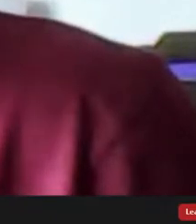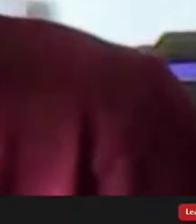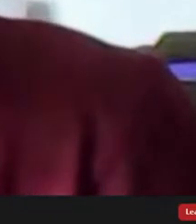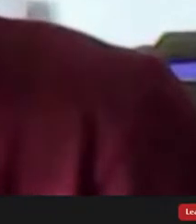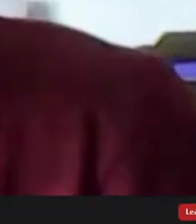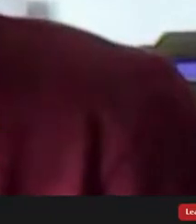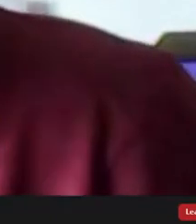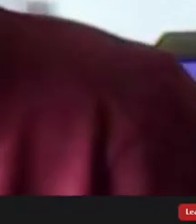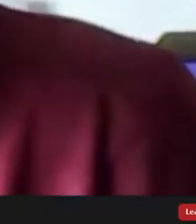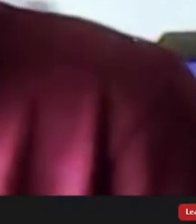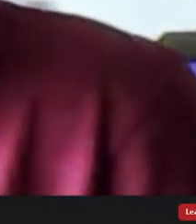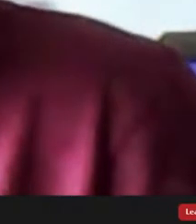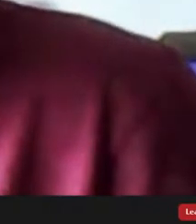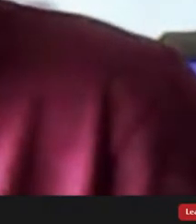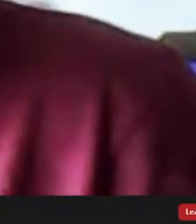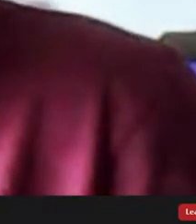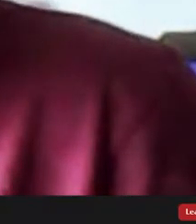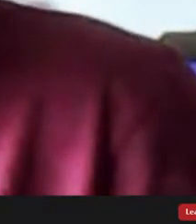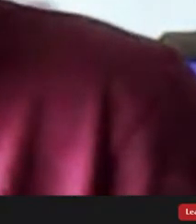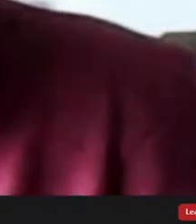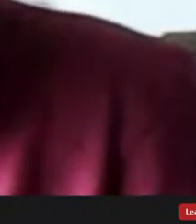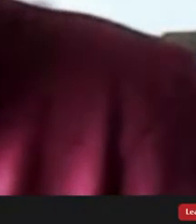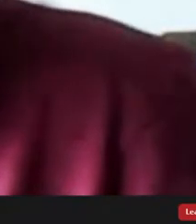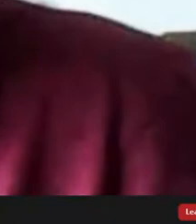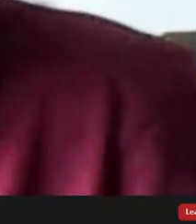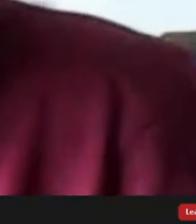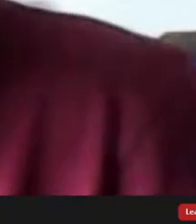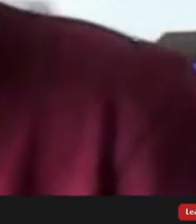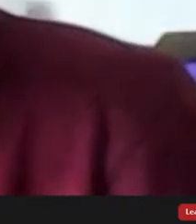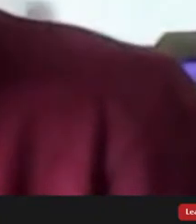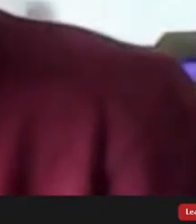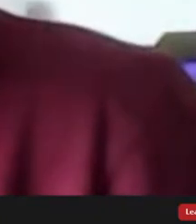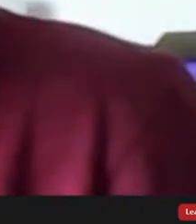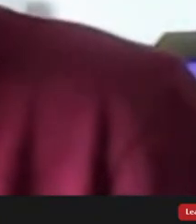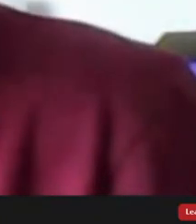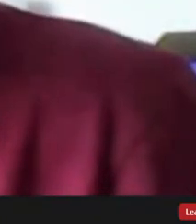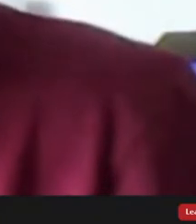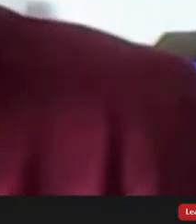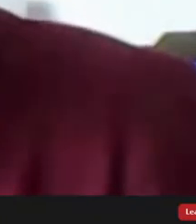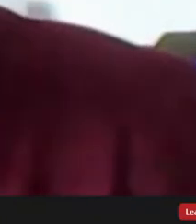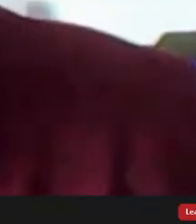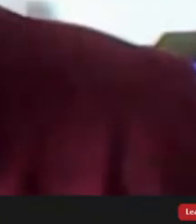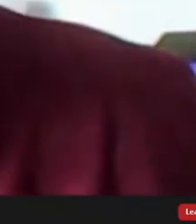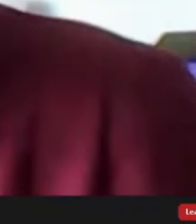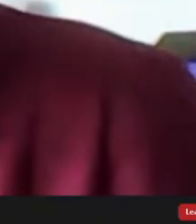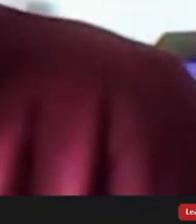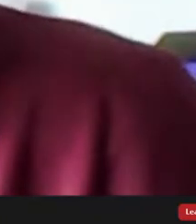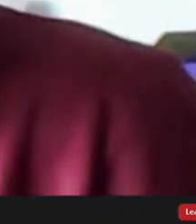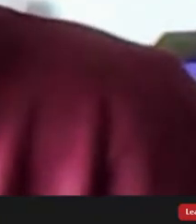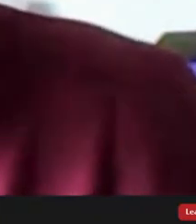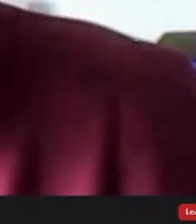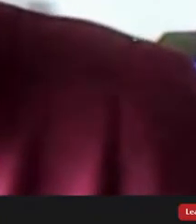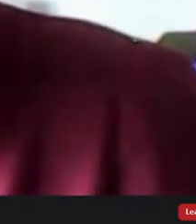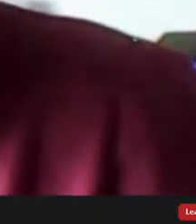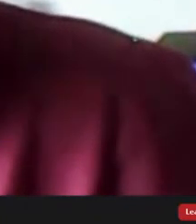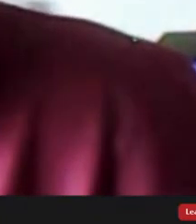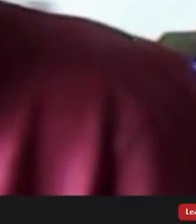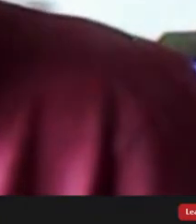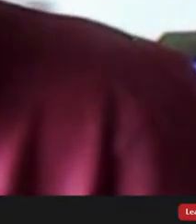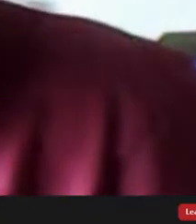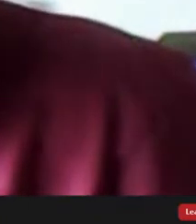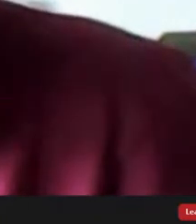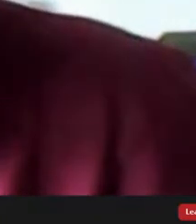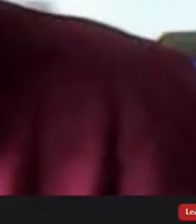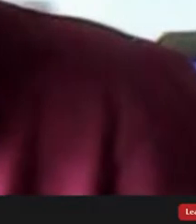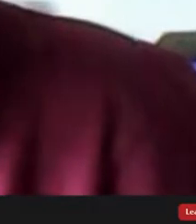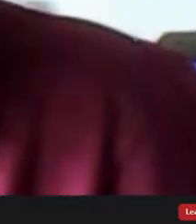para os profissionais da educação, que é um ponto que a gente considera que é muito importante dos dois lados. A outra pergunta também que eu já